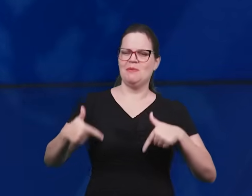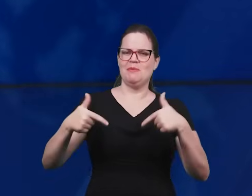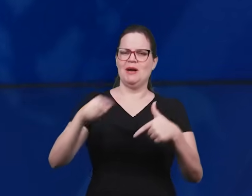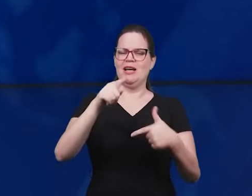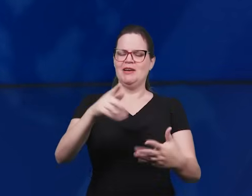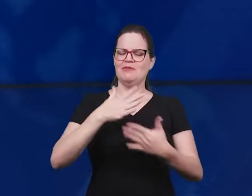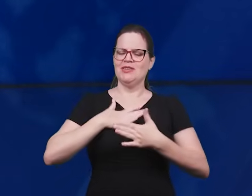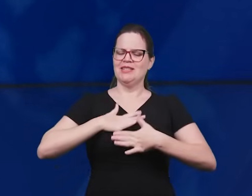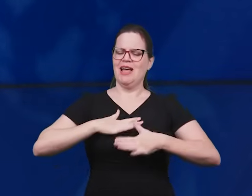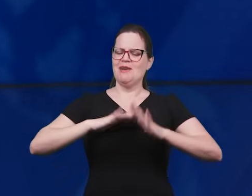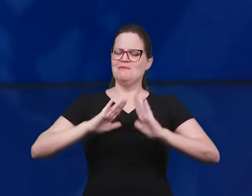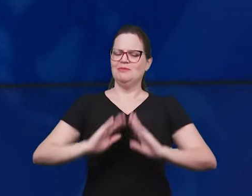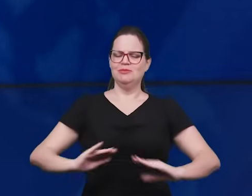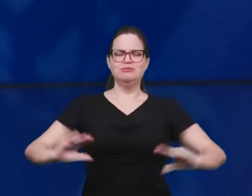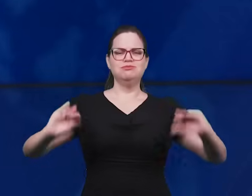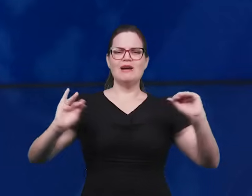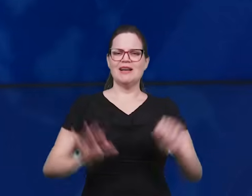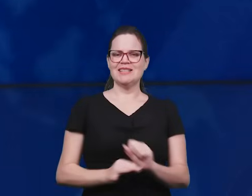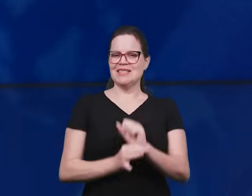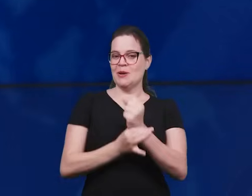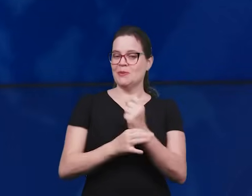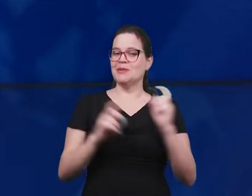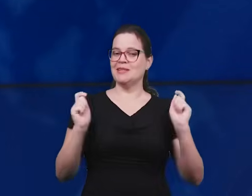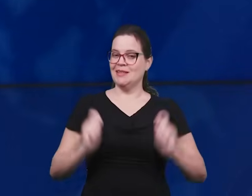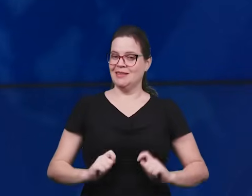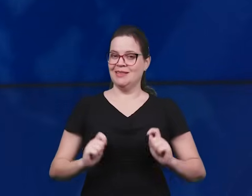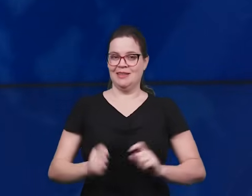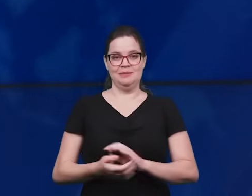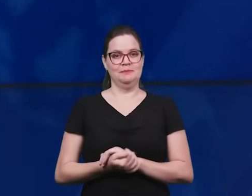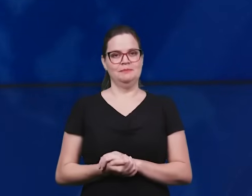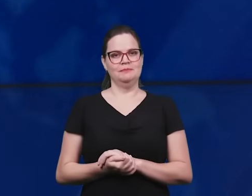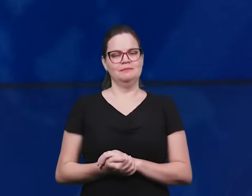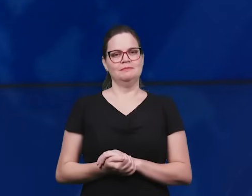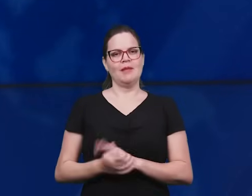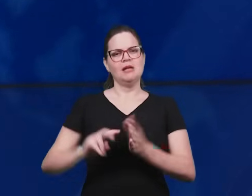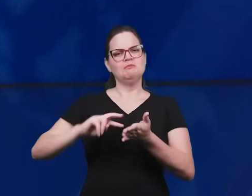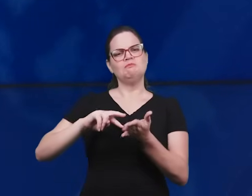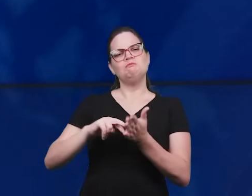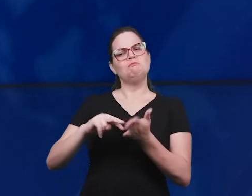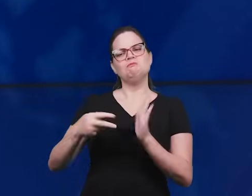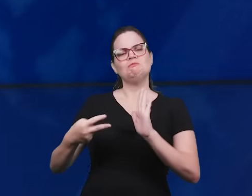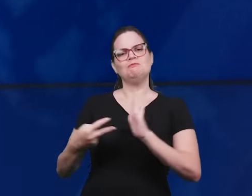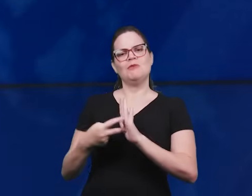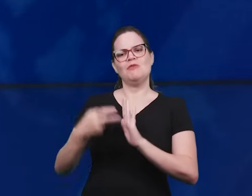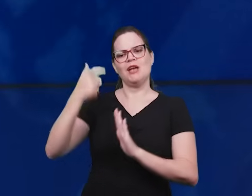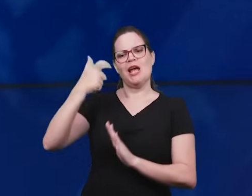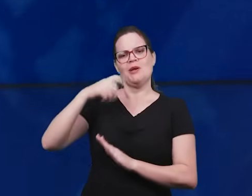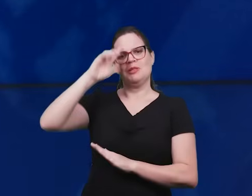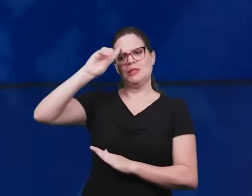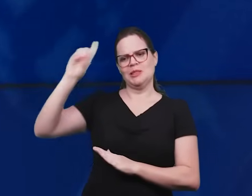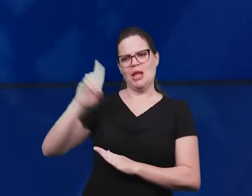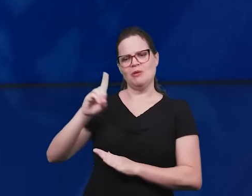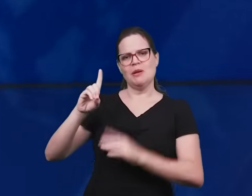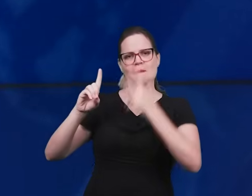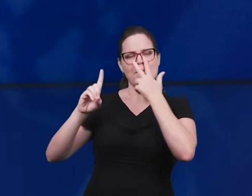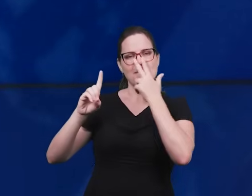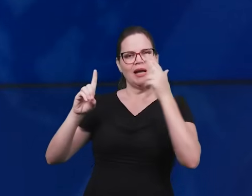e segurança na caminhada. Andar com Deus não é errar o caminho,